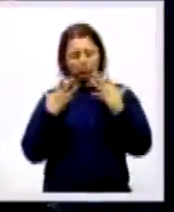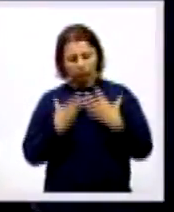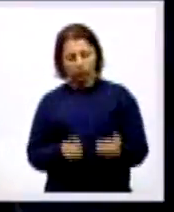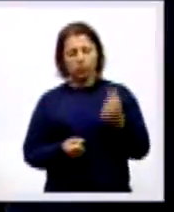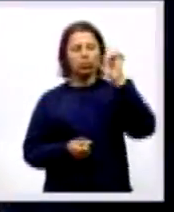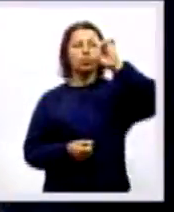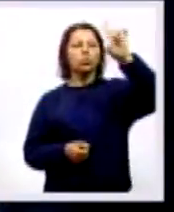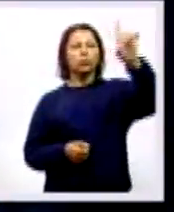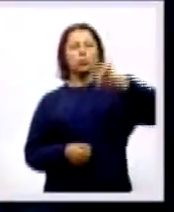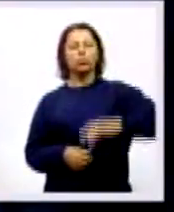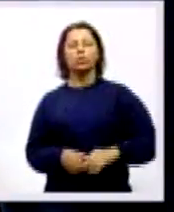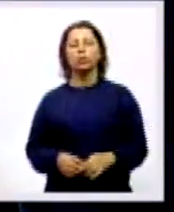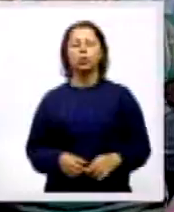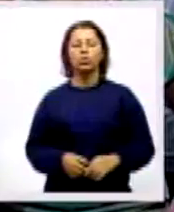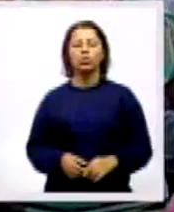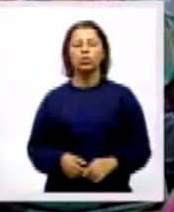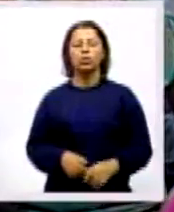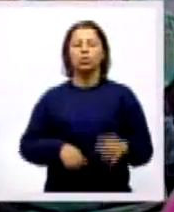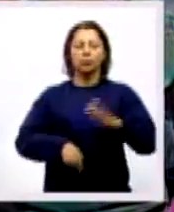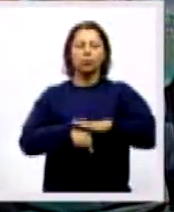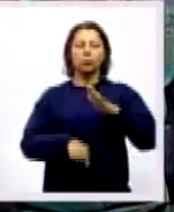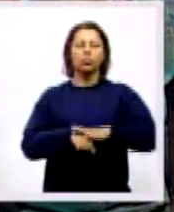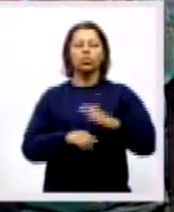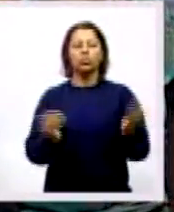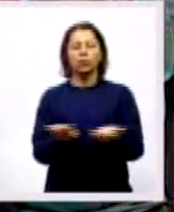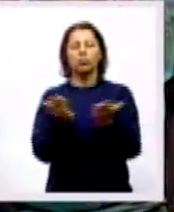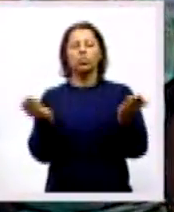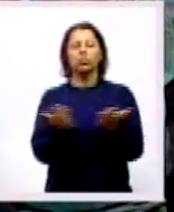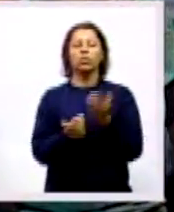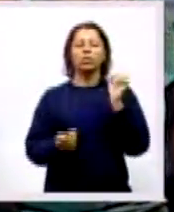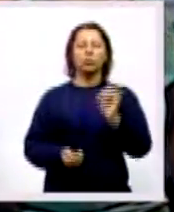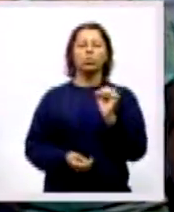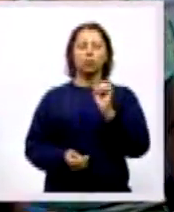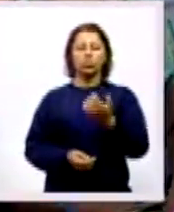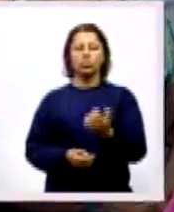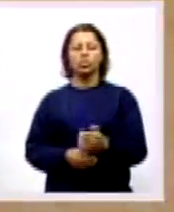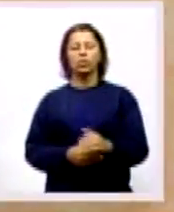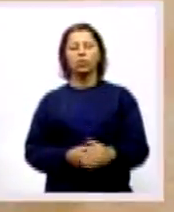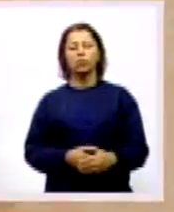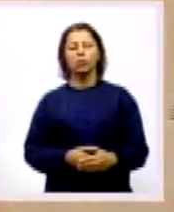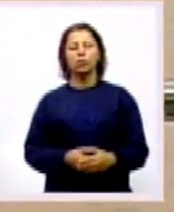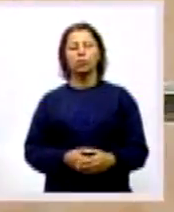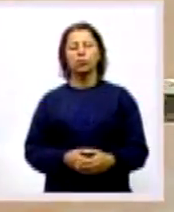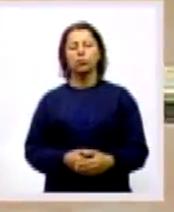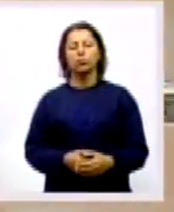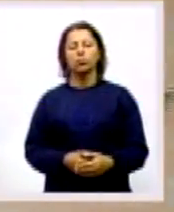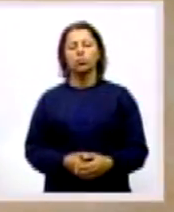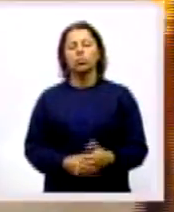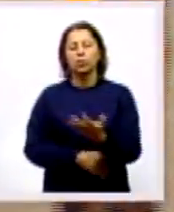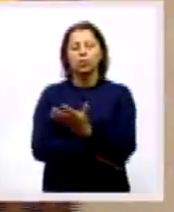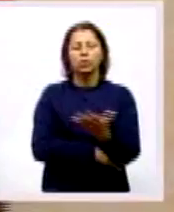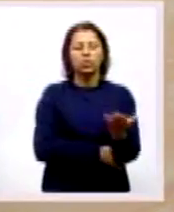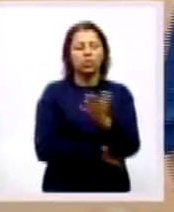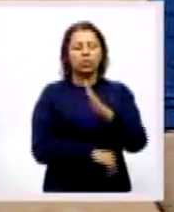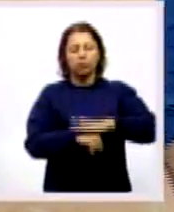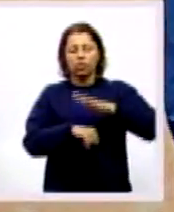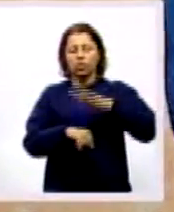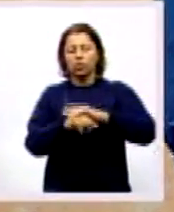dele. Quanto maior a pobreza daquele que estende a mão, maior é o presente daquele que